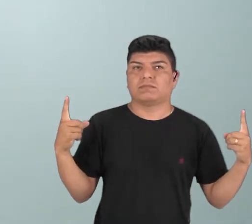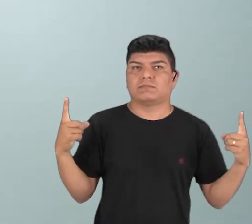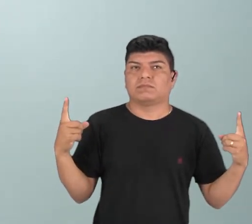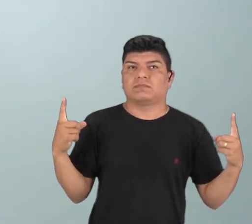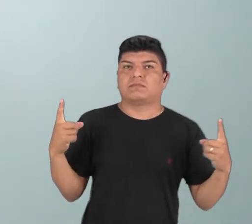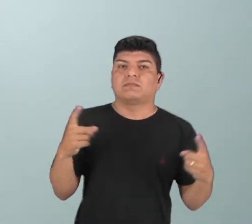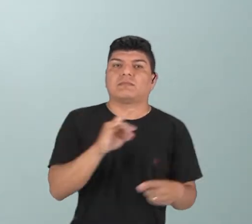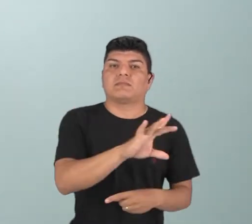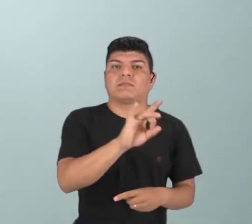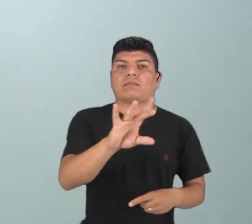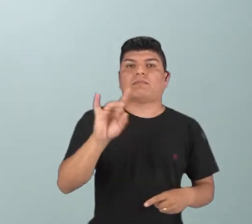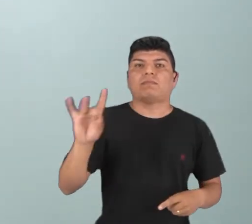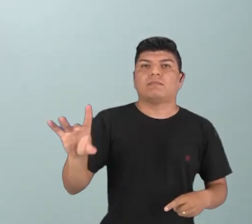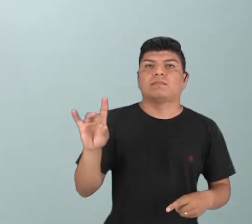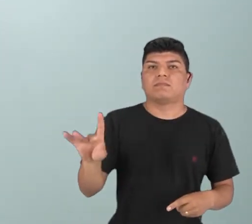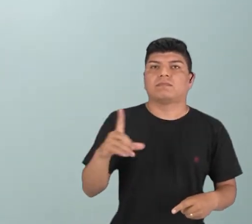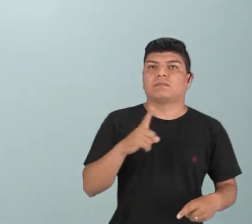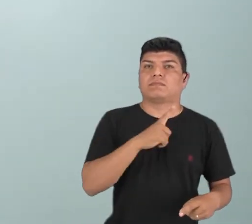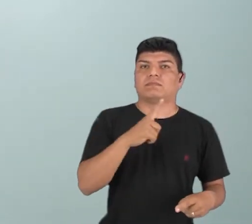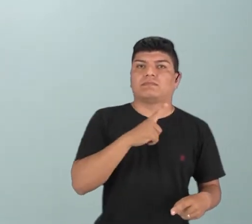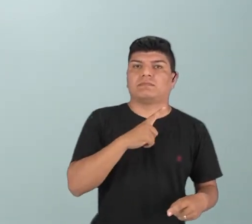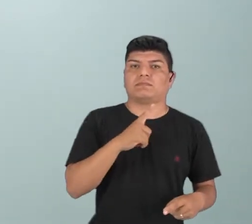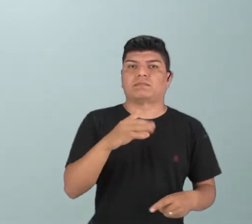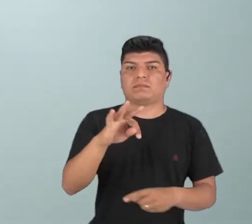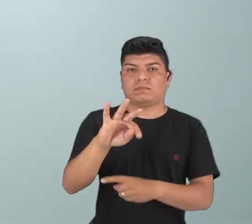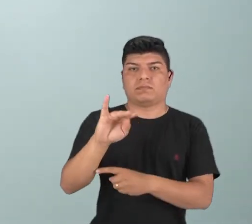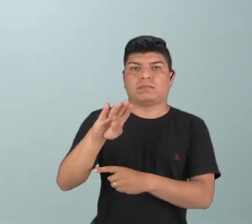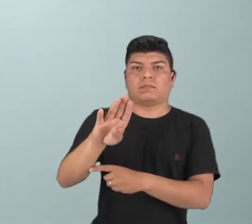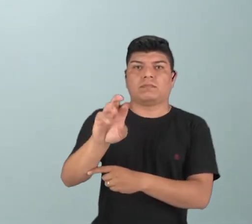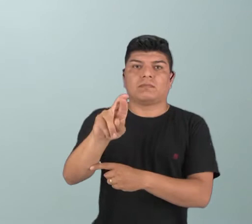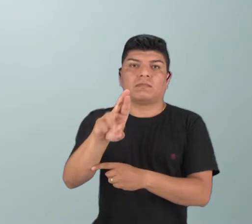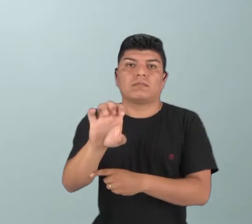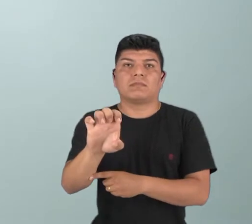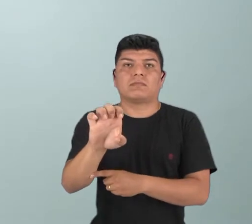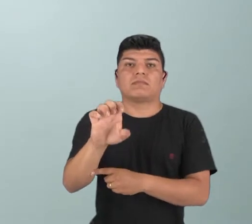Então, cada som tem o seu timbre. E isso faz